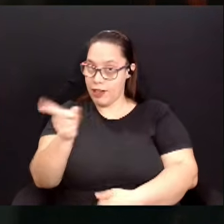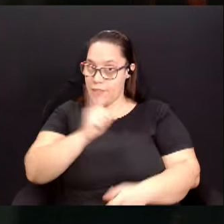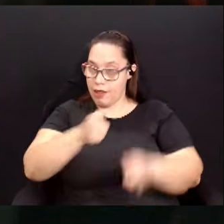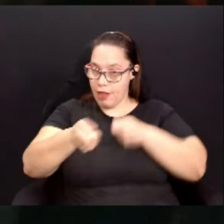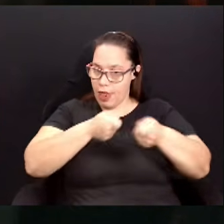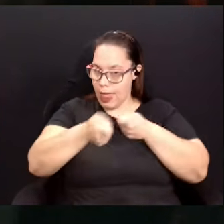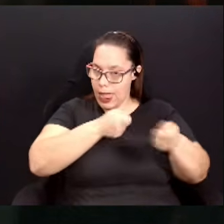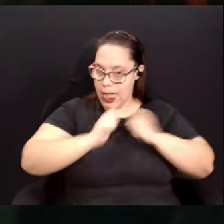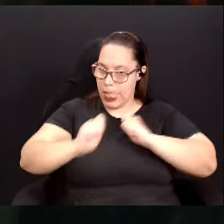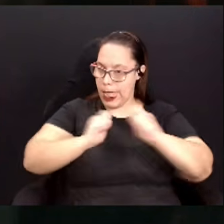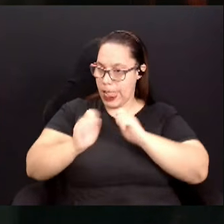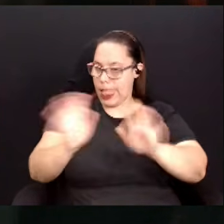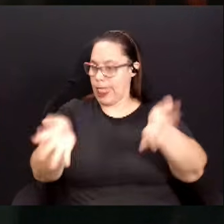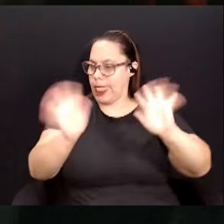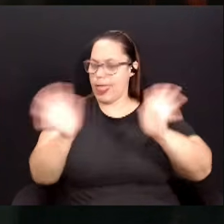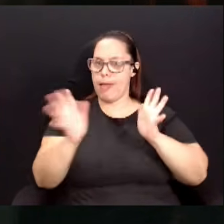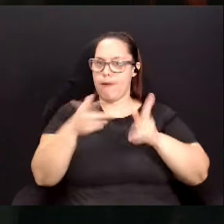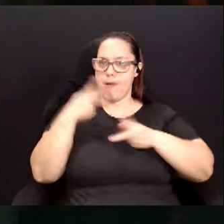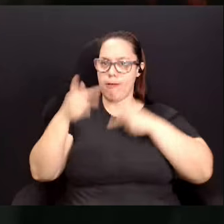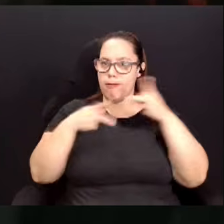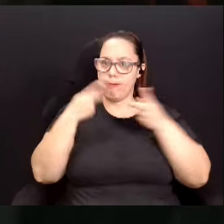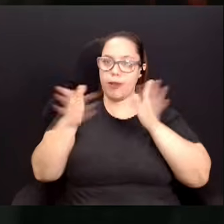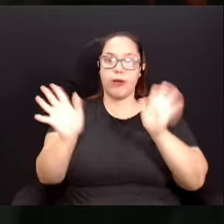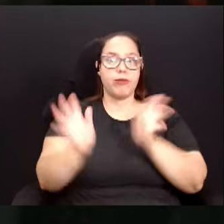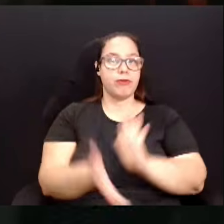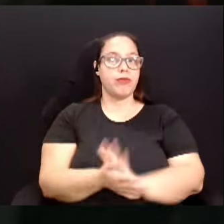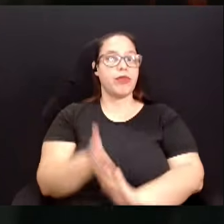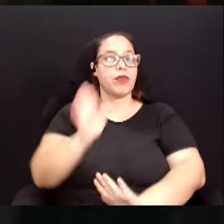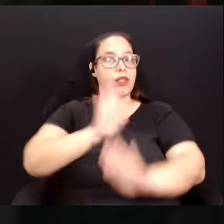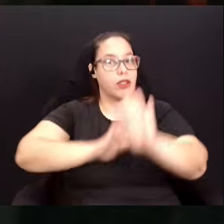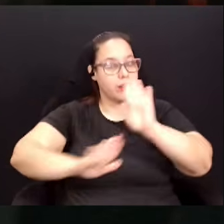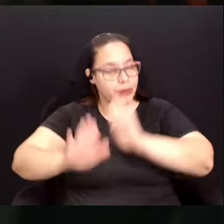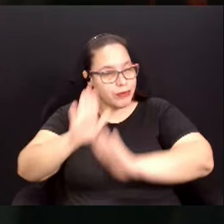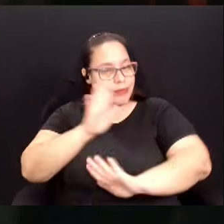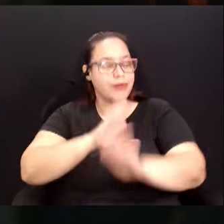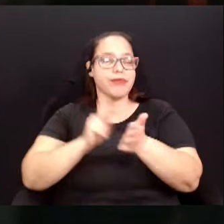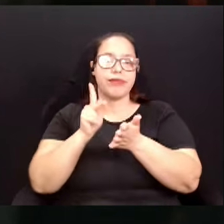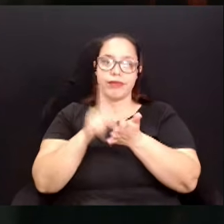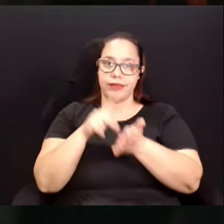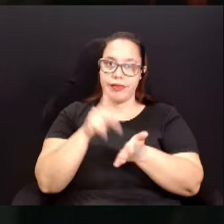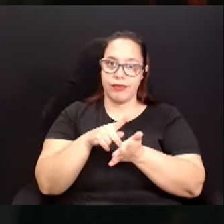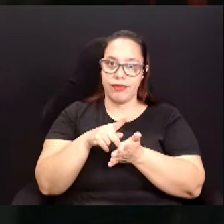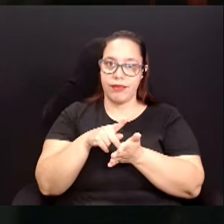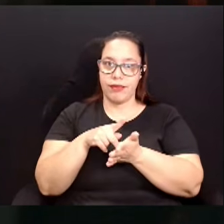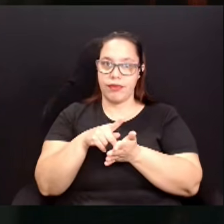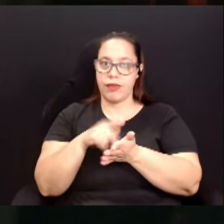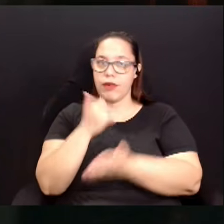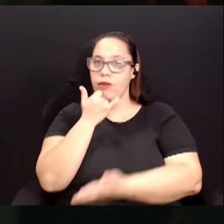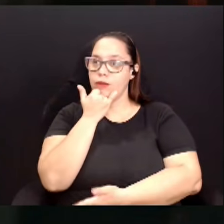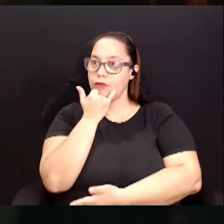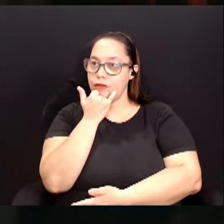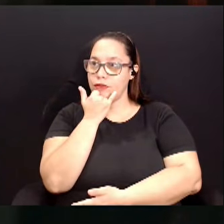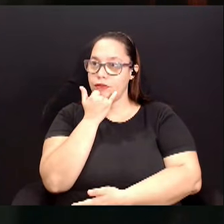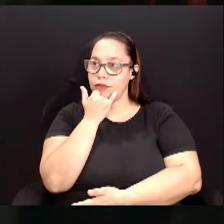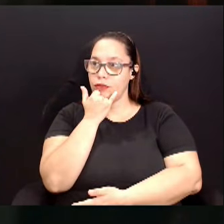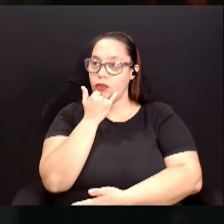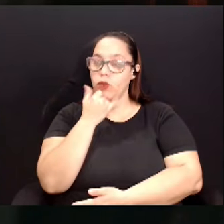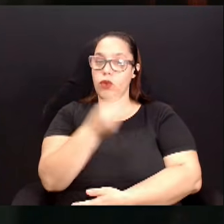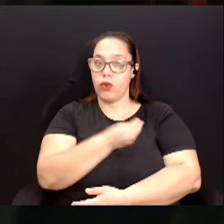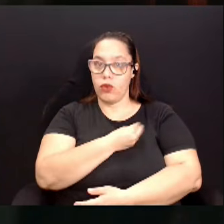de palavras, de falas, não. Cuidado com isso. É verdade. Agora, desculpa, gente, conviver com